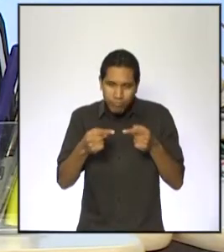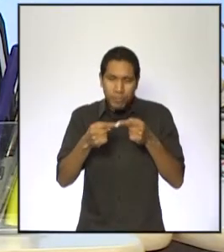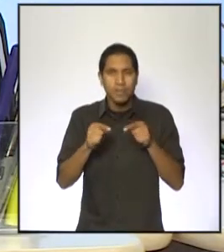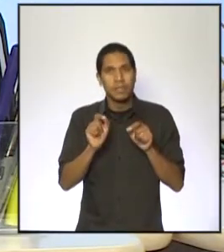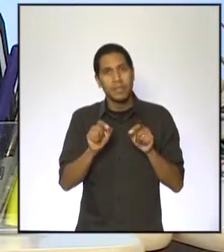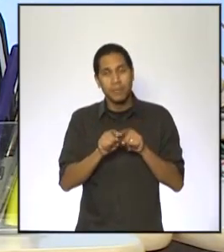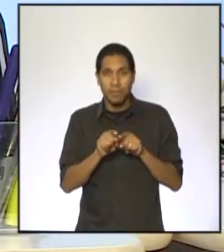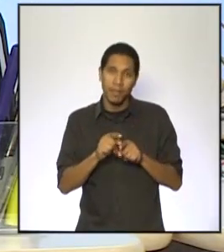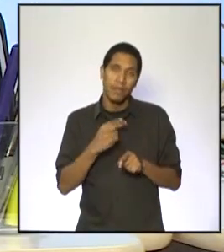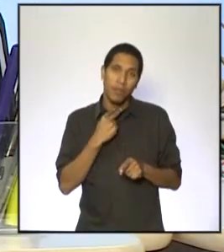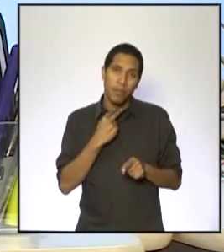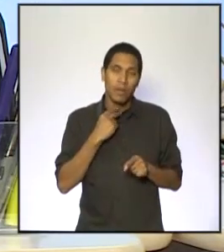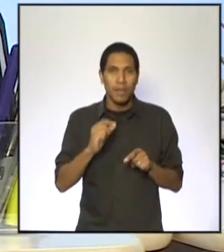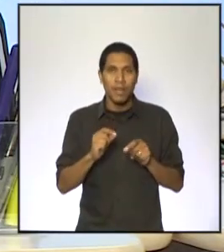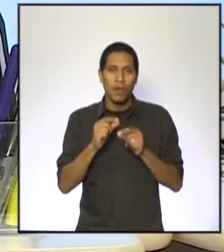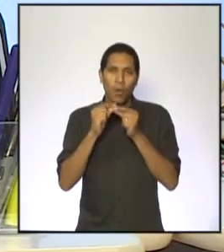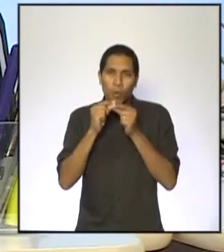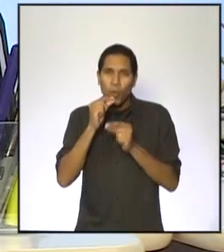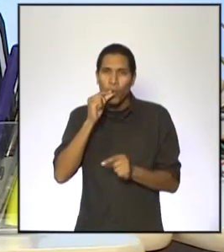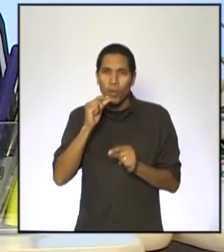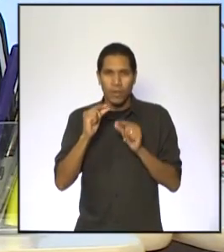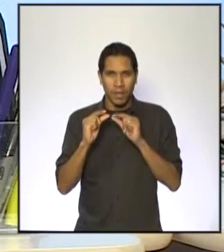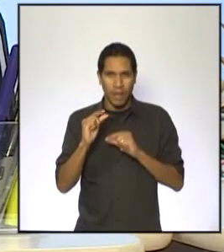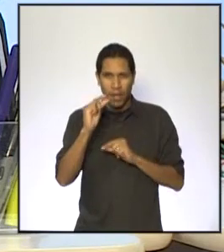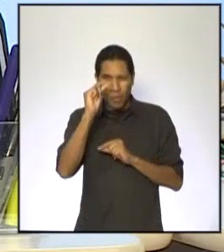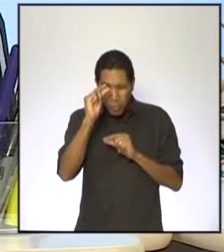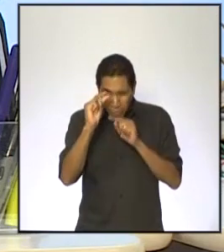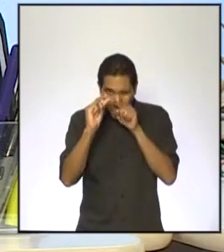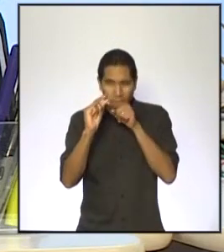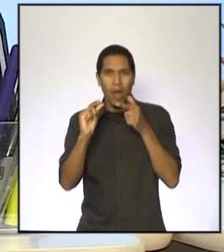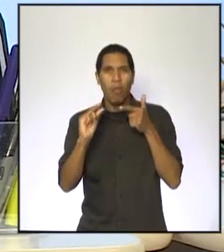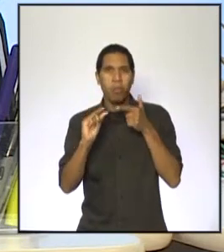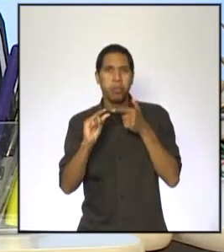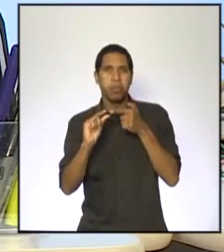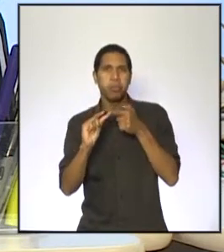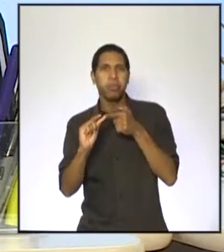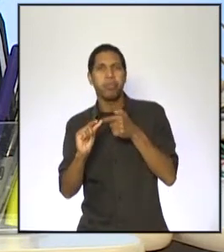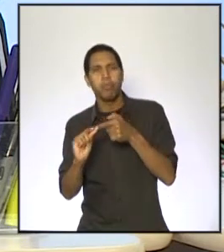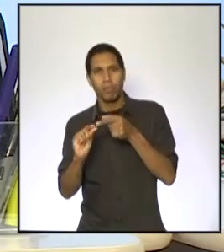ter que descolar. Eu já fiz isso algumas vezes.